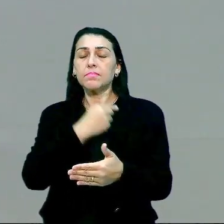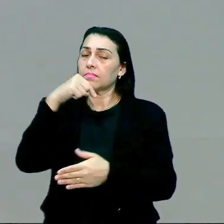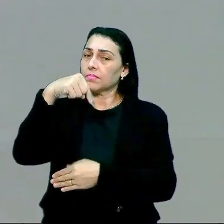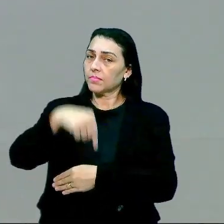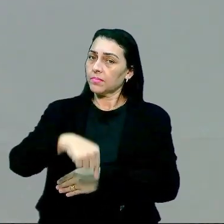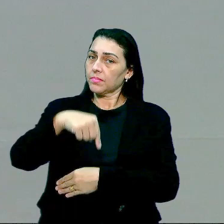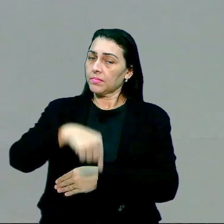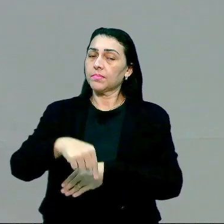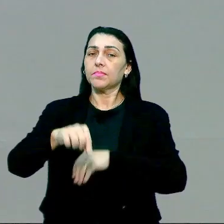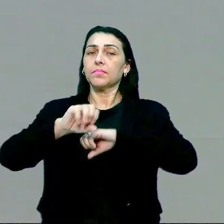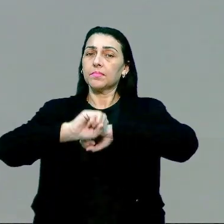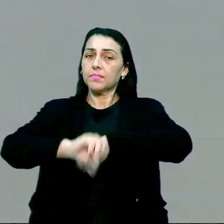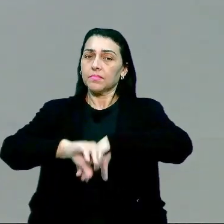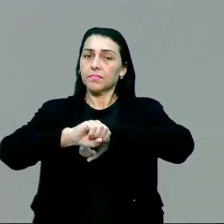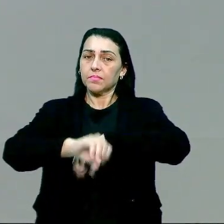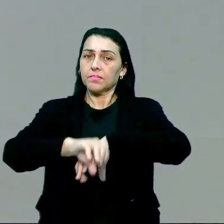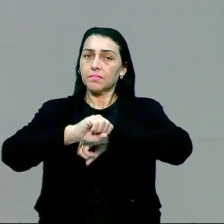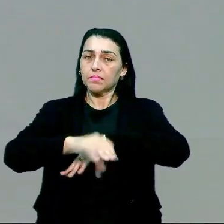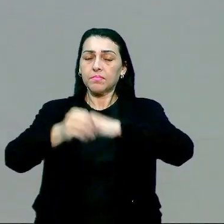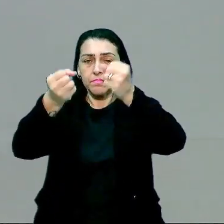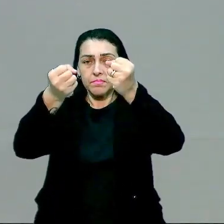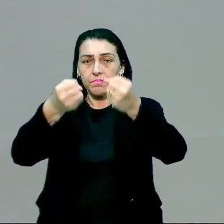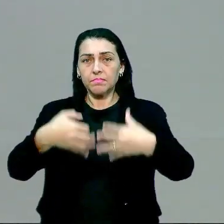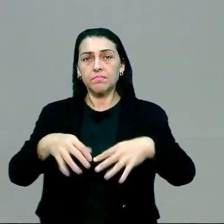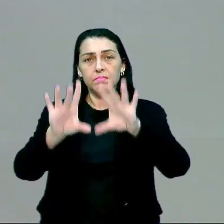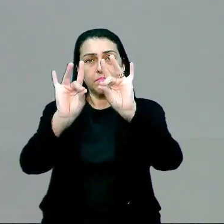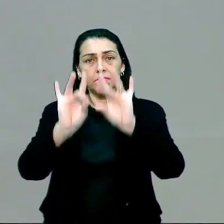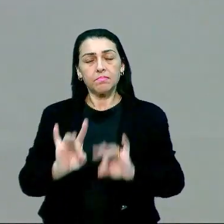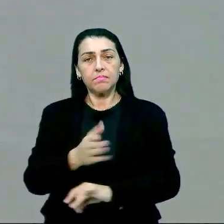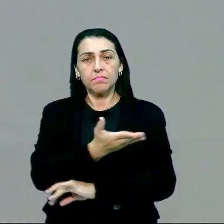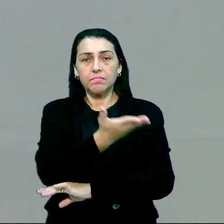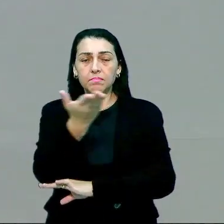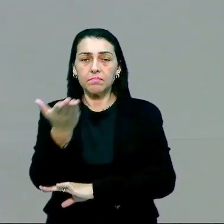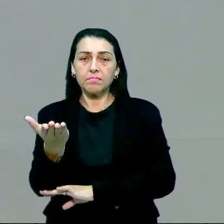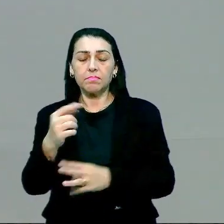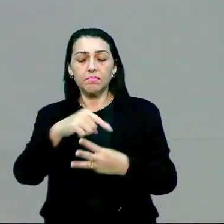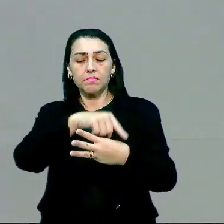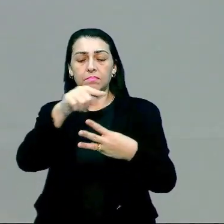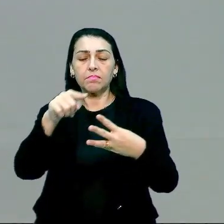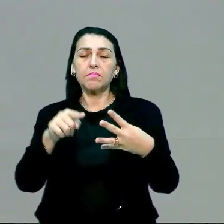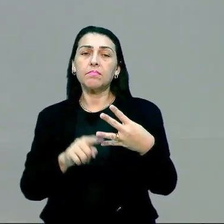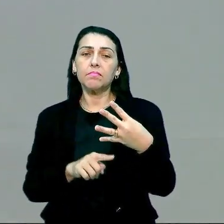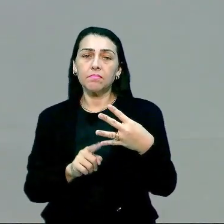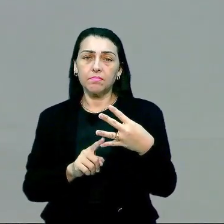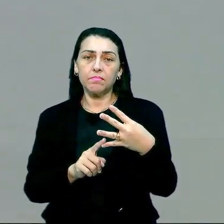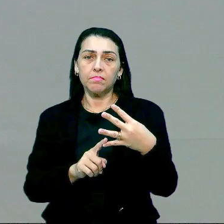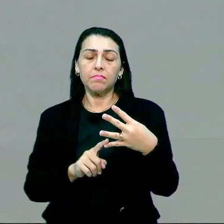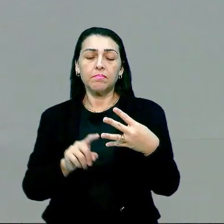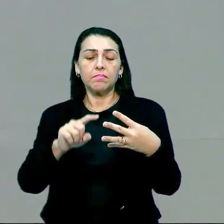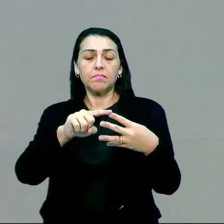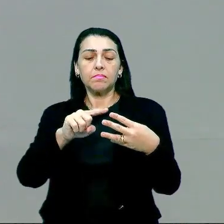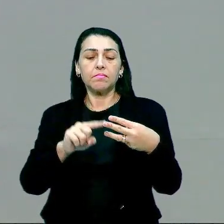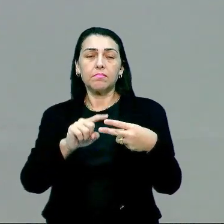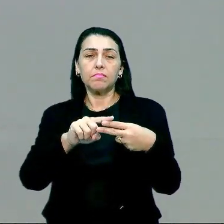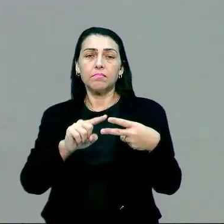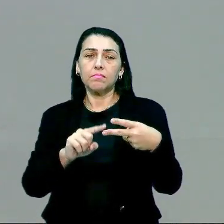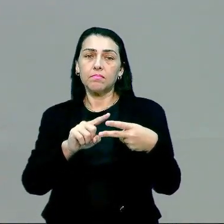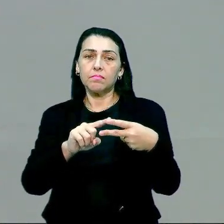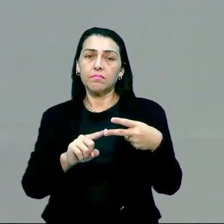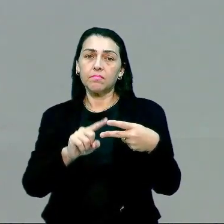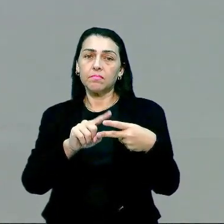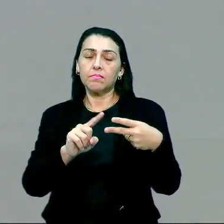aqui trabalhando, eu estarei explicando a vocês 4 questões. 2 dessas